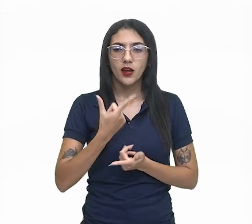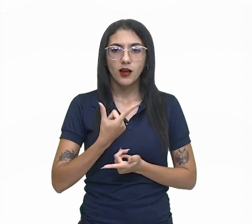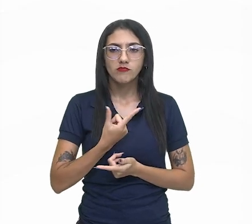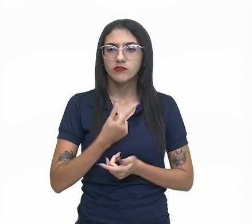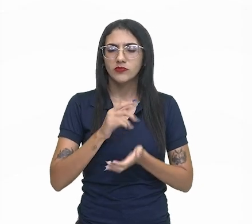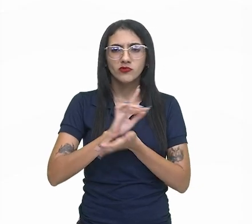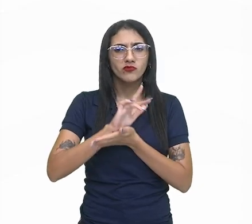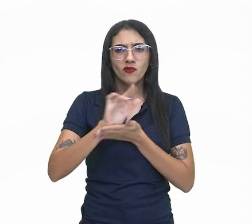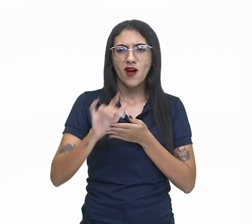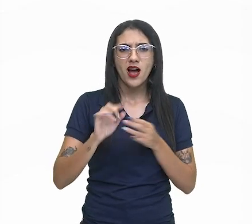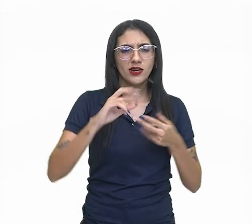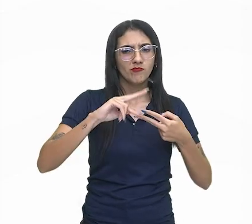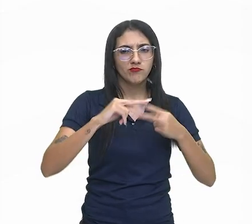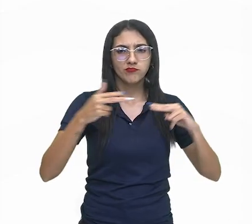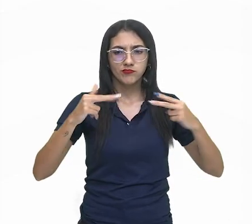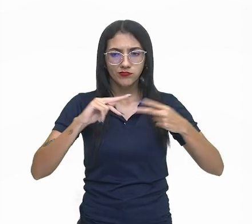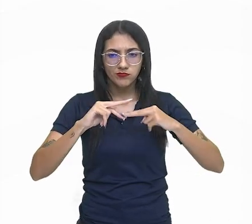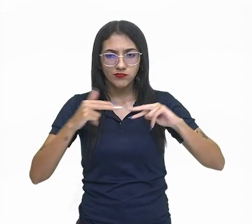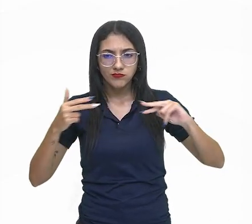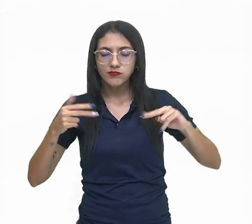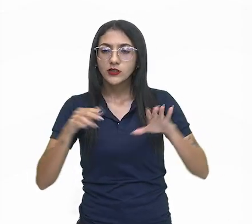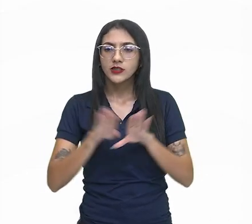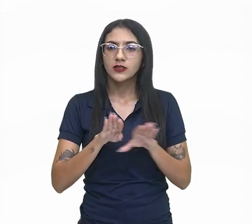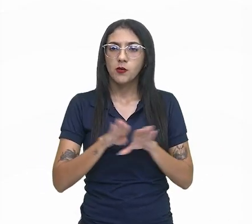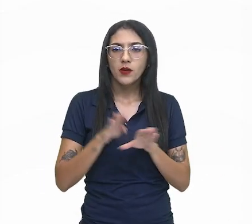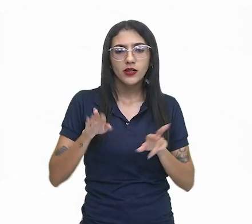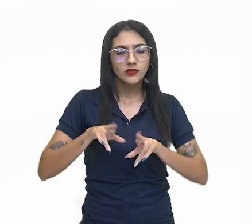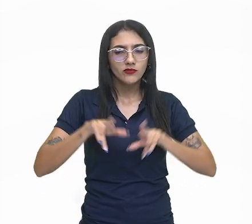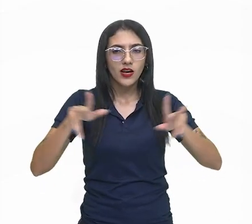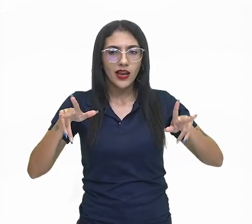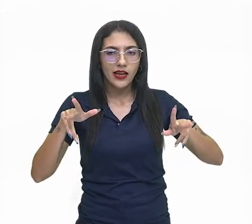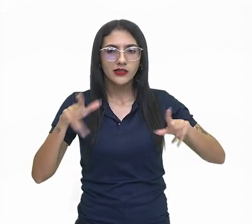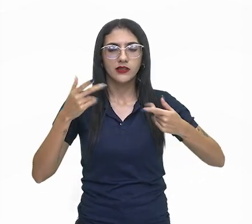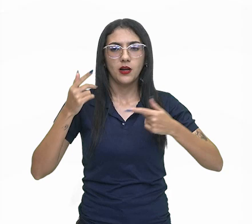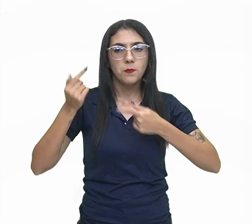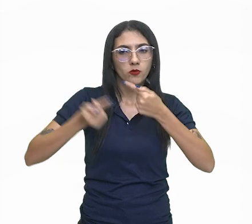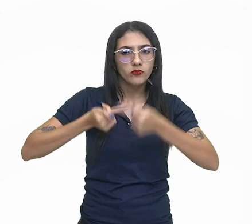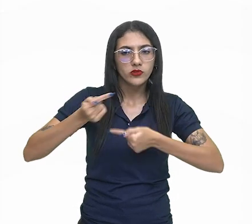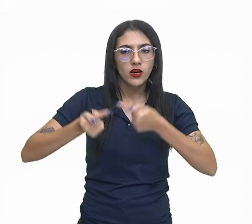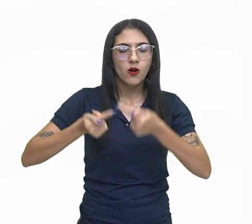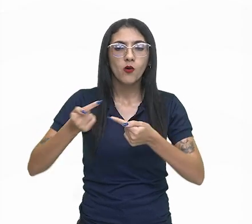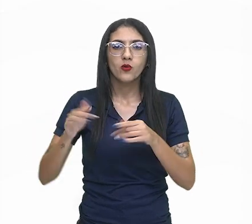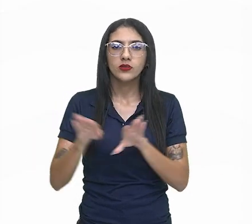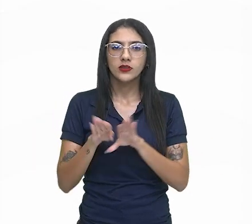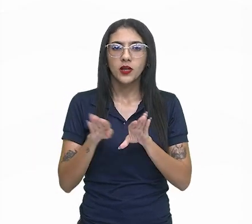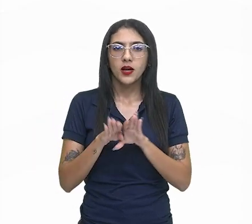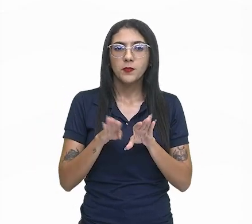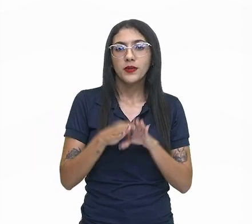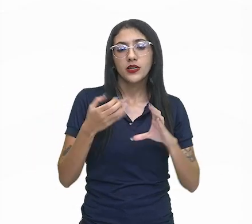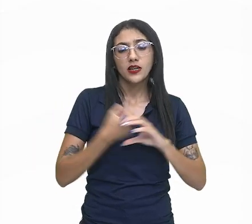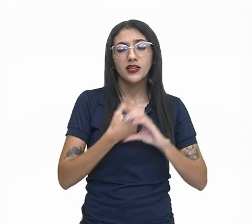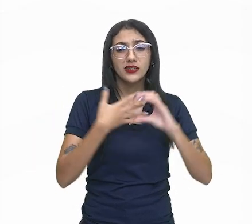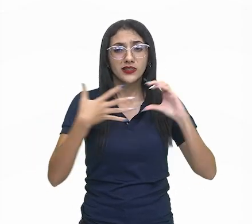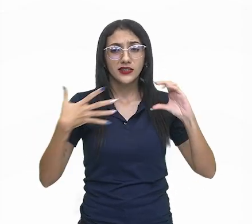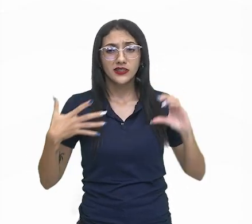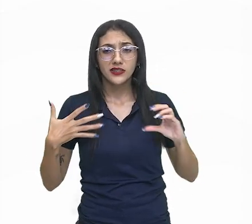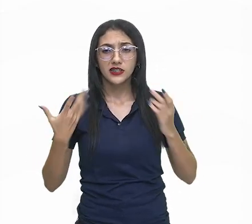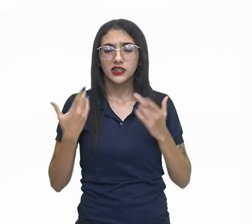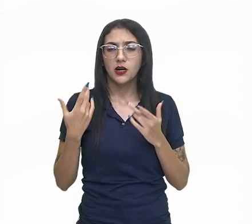de variabilidade genética, a diferenciação na reprodução, transmissão dessas